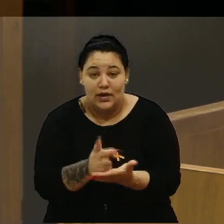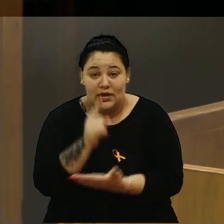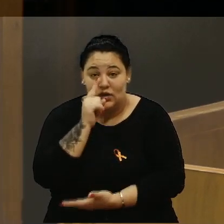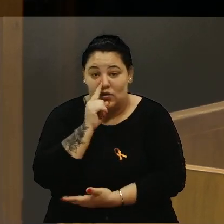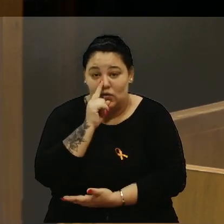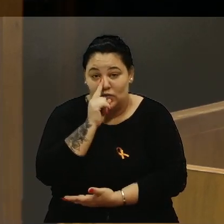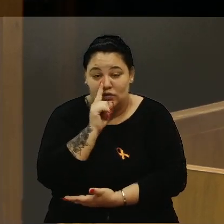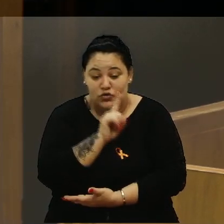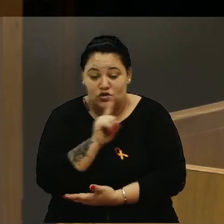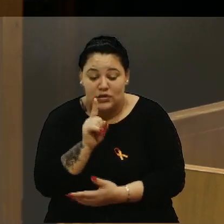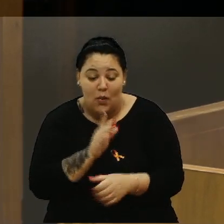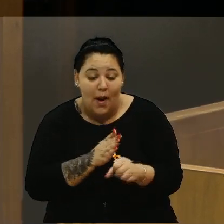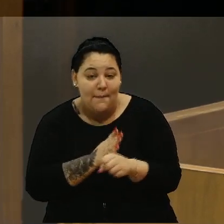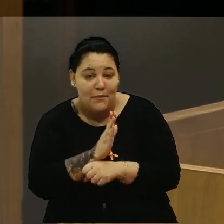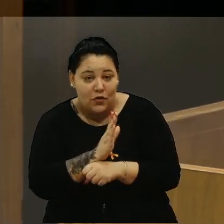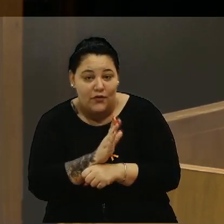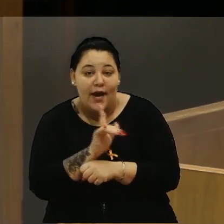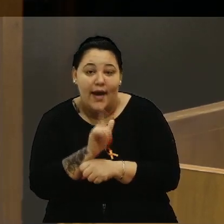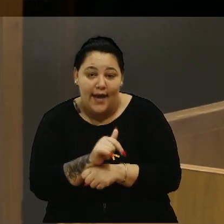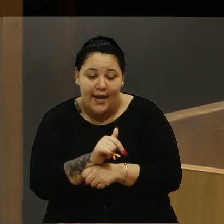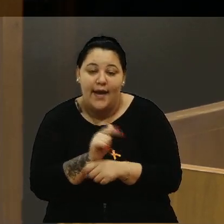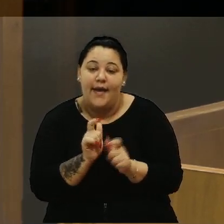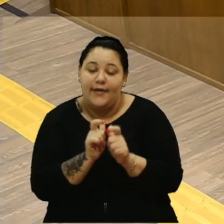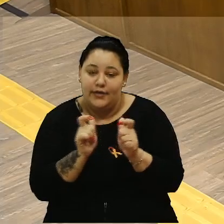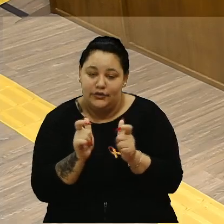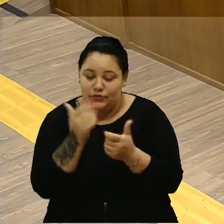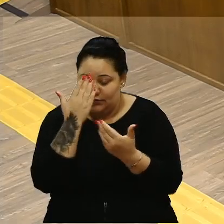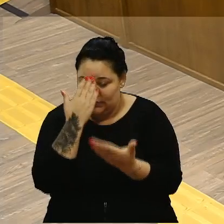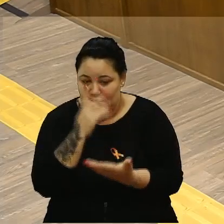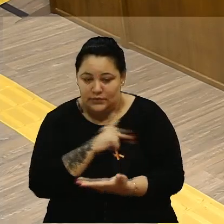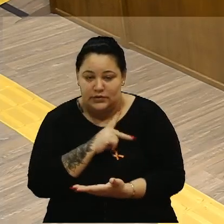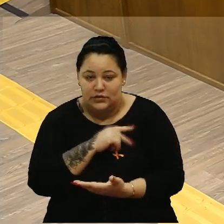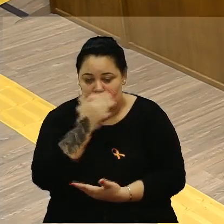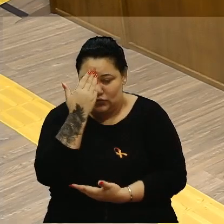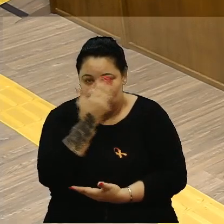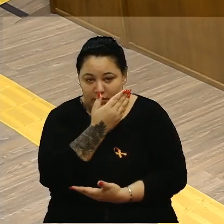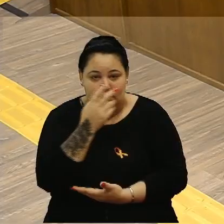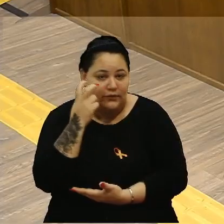ser aprovada é bastante grande. Obrigado, senhor presidente. Obrigado, vereador Fantinel.